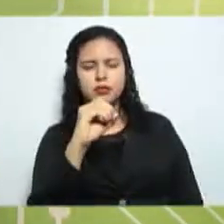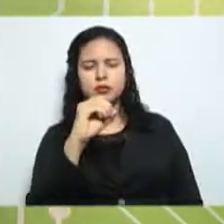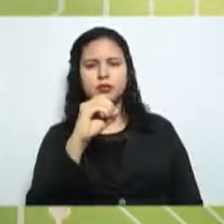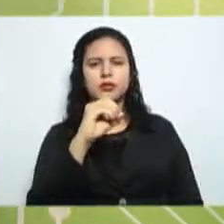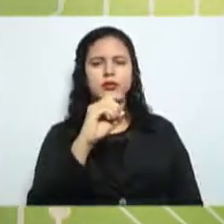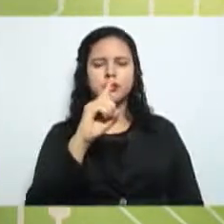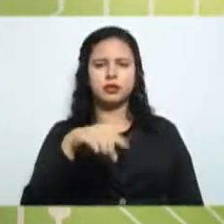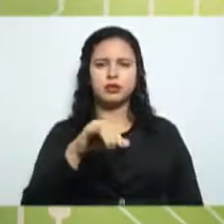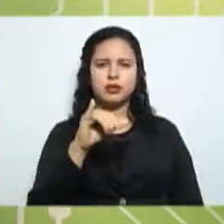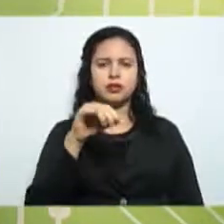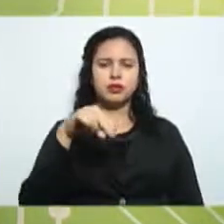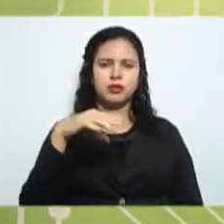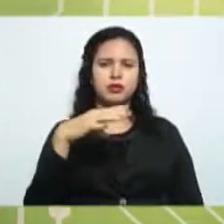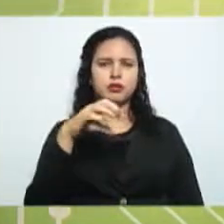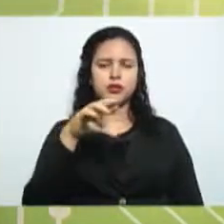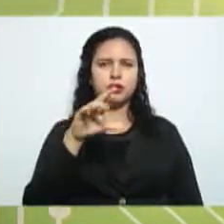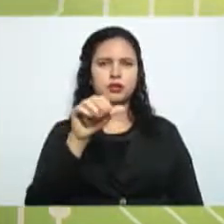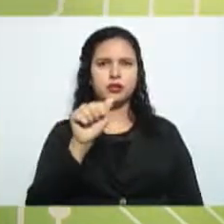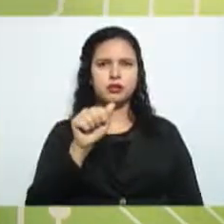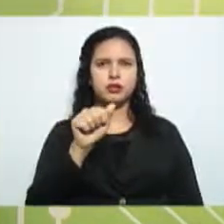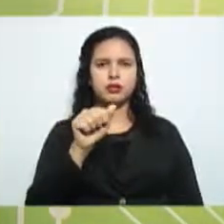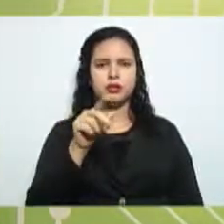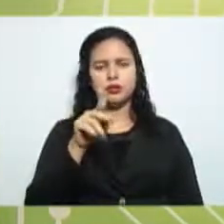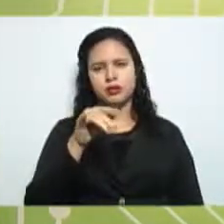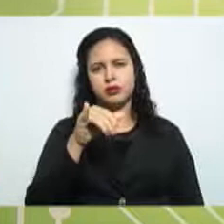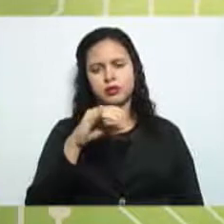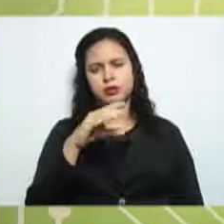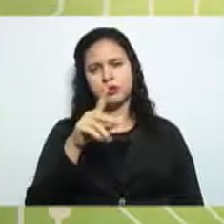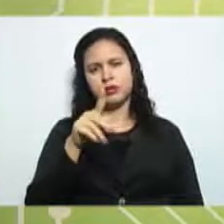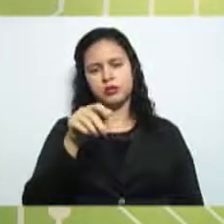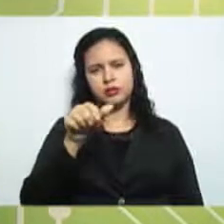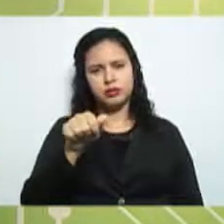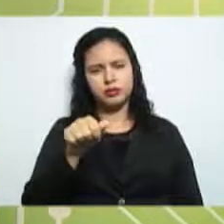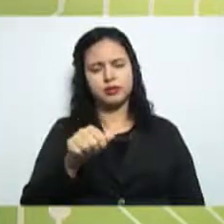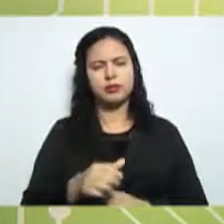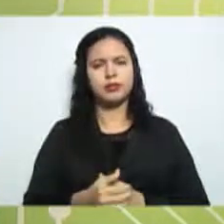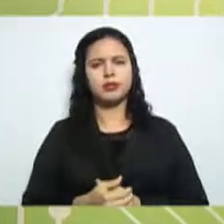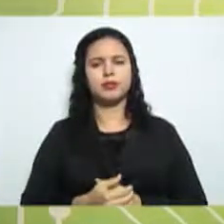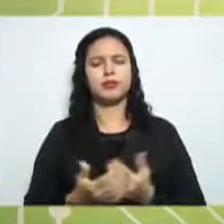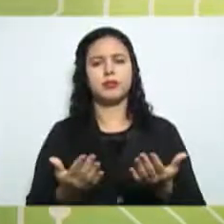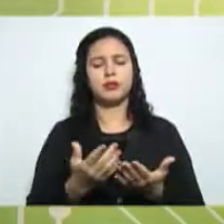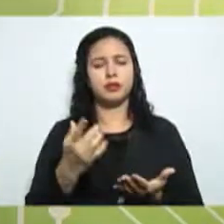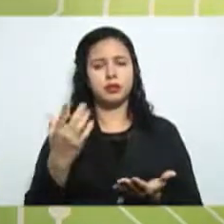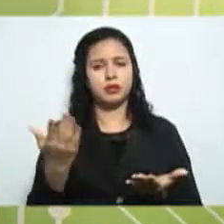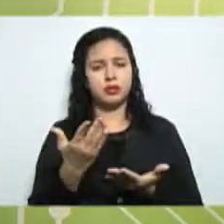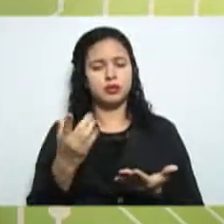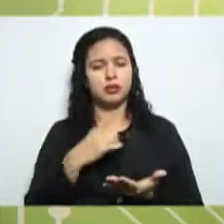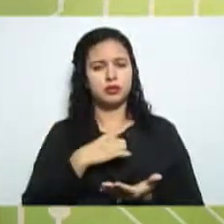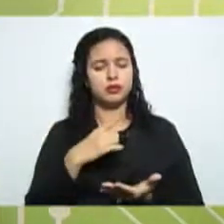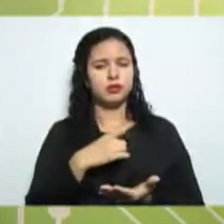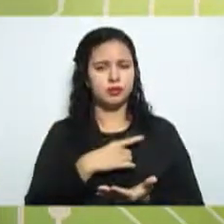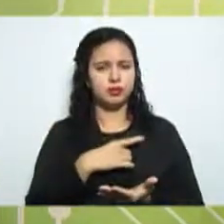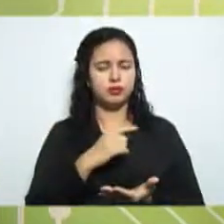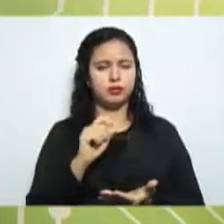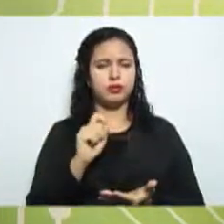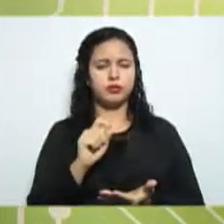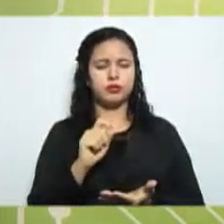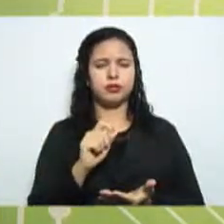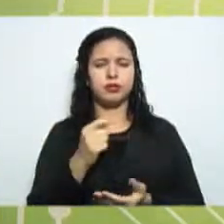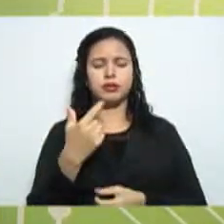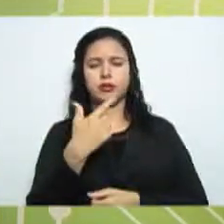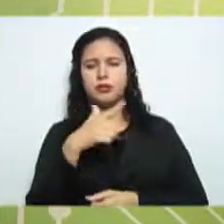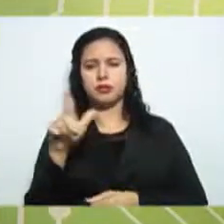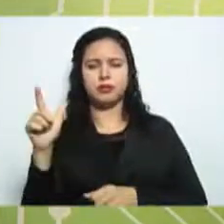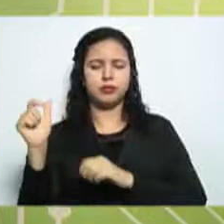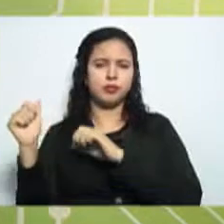do INCRA, de distribuição de terra, o PIC, PAD e IPA. Mas agora a gente vai ter mais recentemente também uma outra